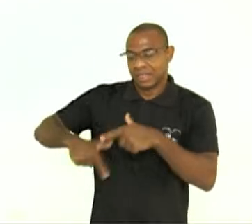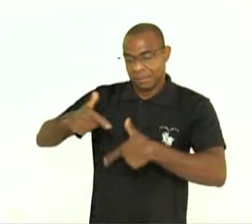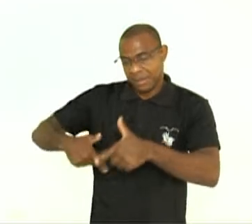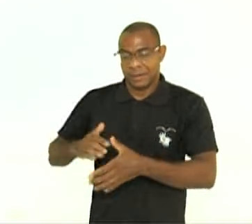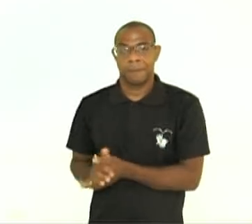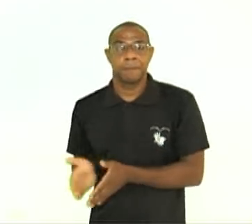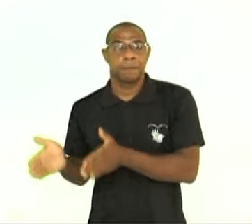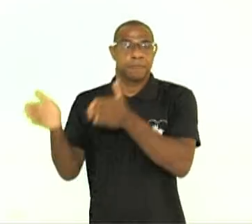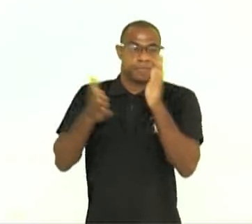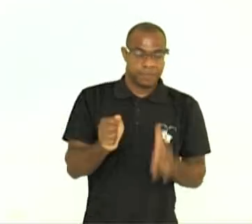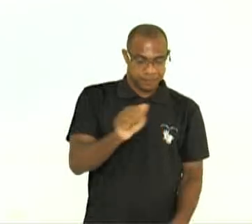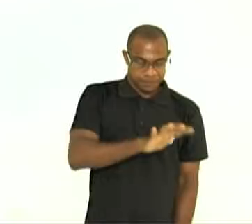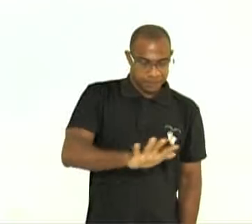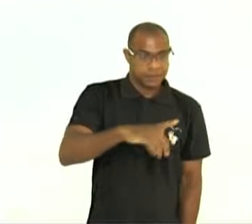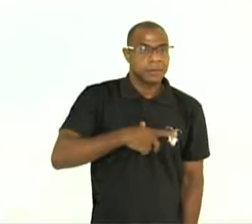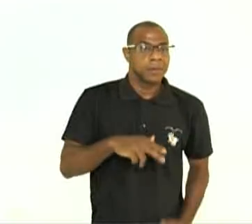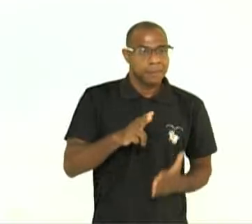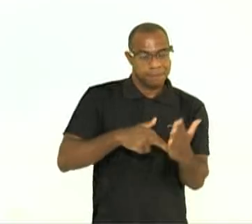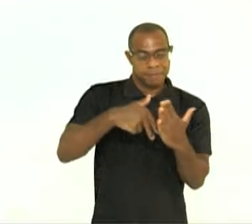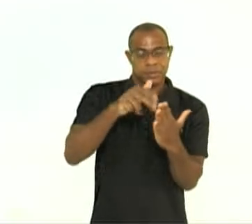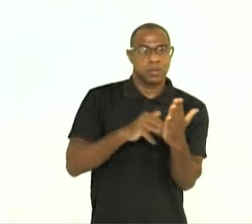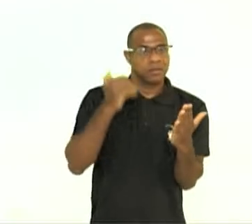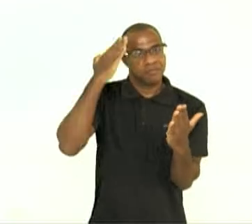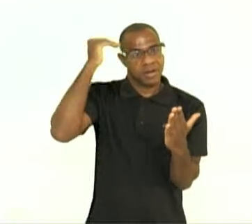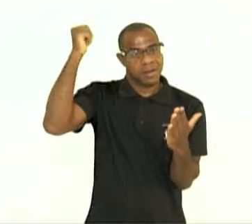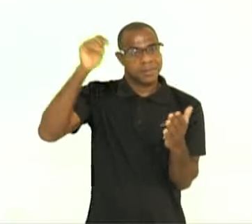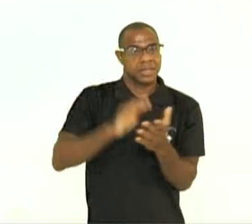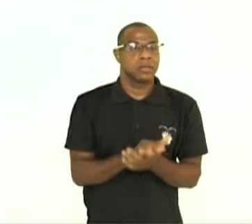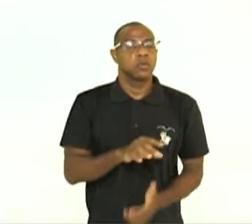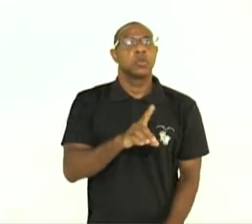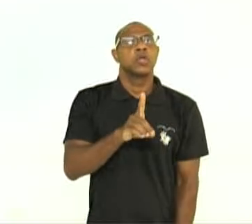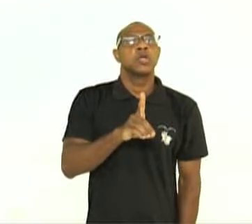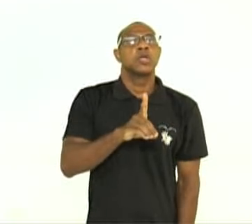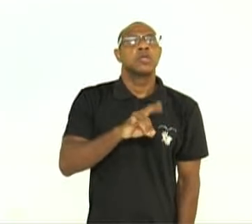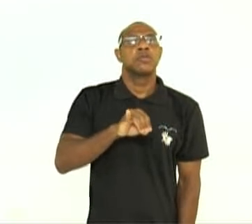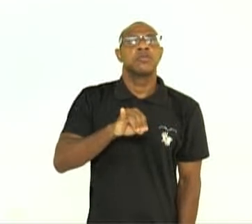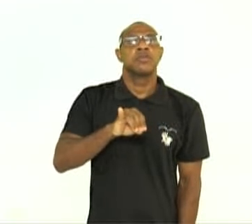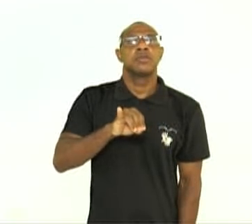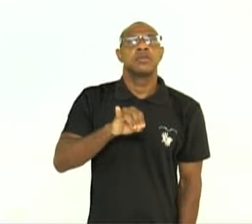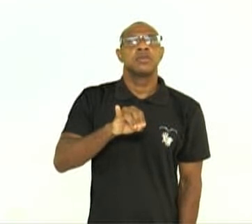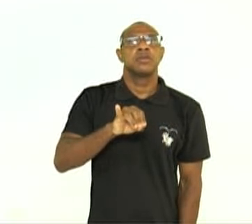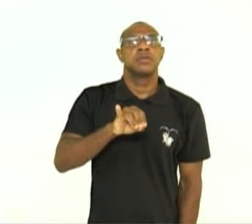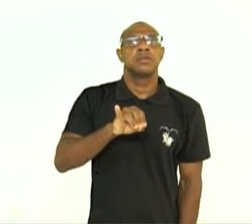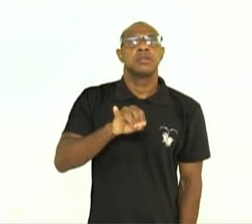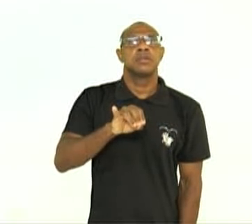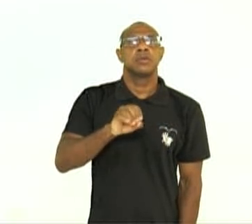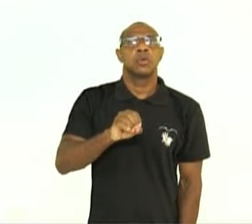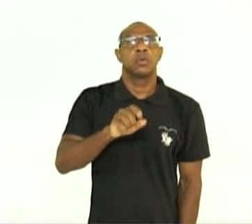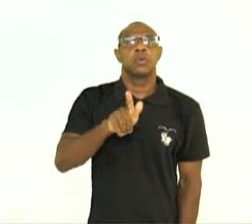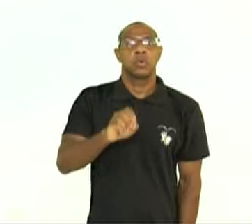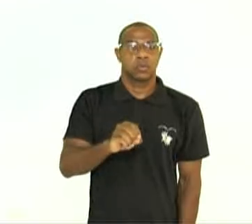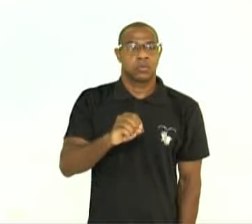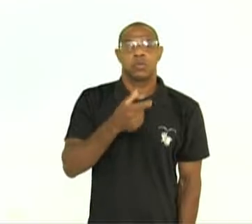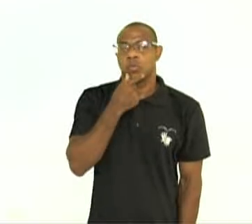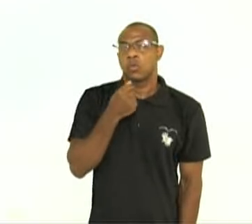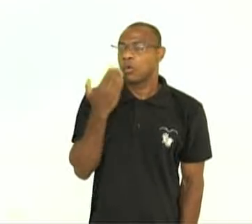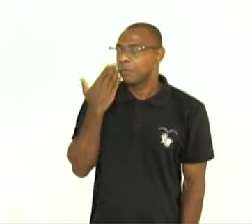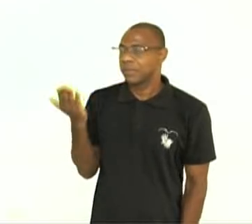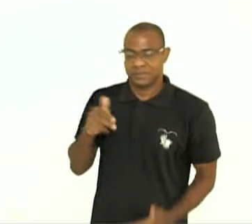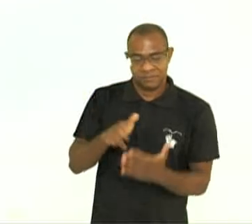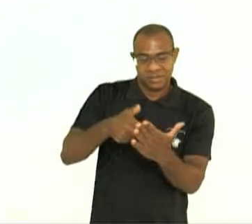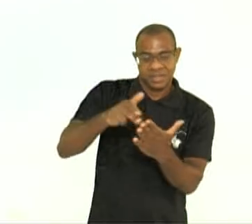esquerdo, você tem uma pintura famosa do pintor espanhol Diogo Velázquez, chamado As Fiandeiras, e mostra, então, um conjunto